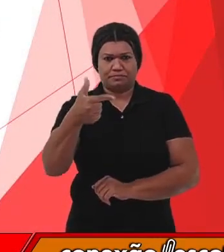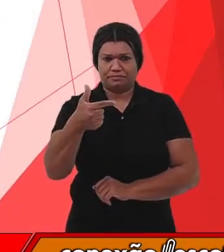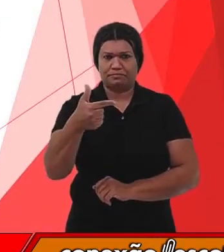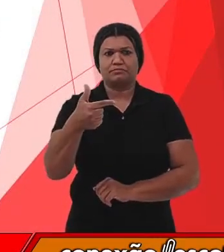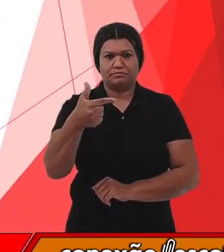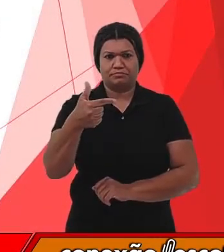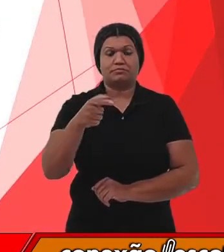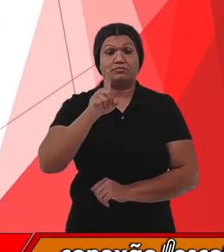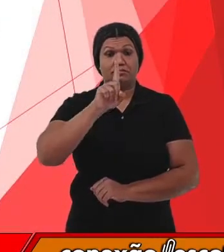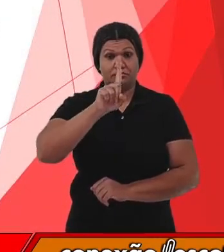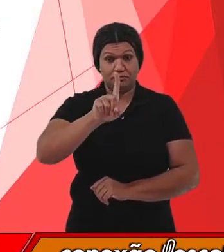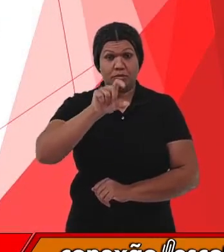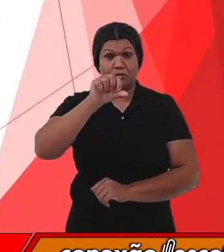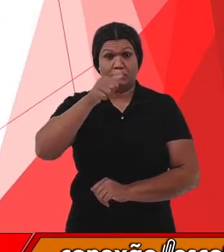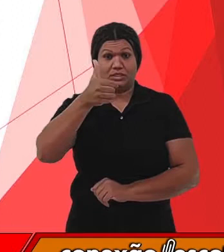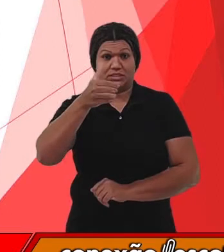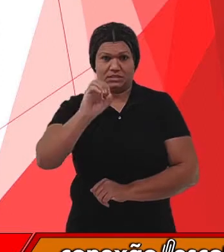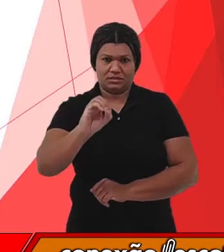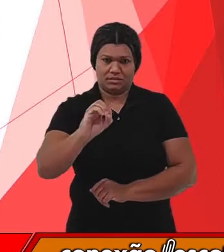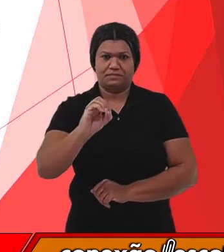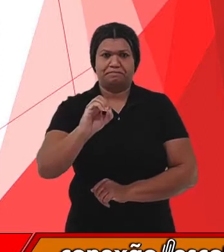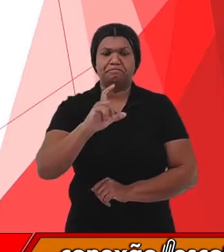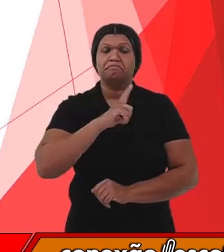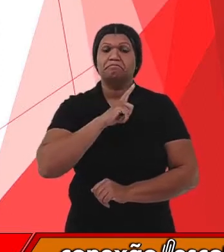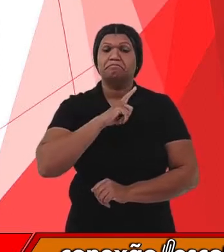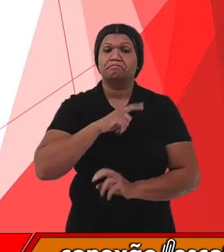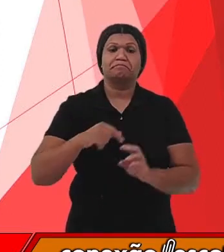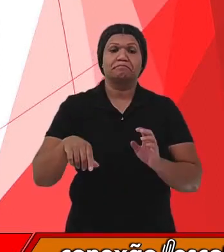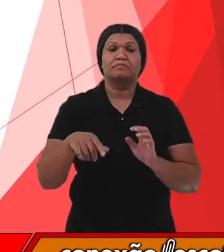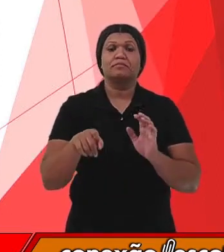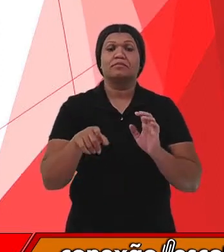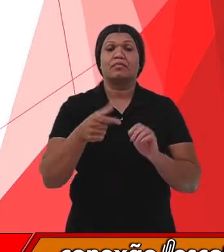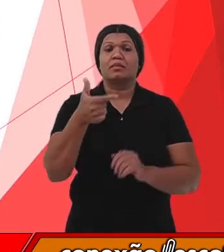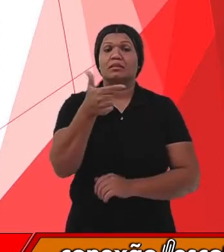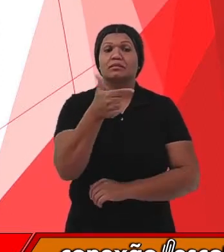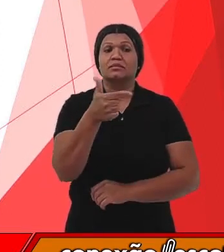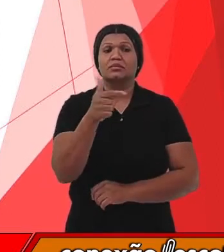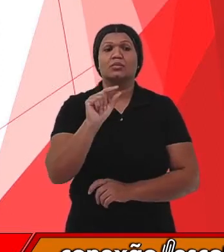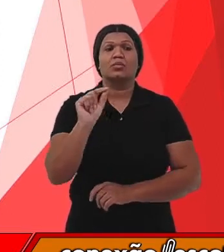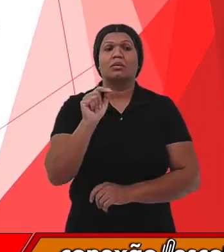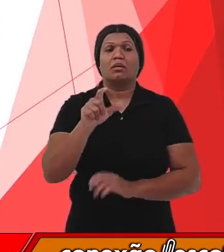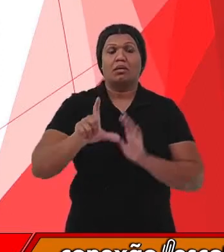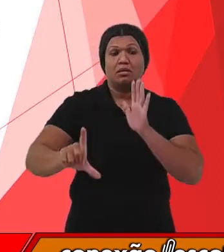8.072 de 1910, nós temos a Lei número